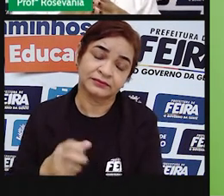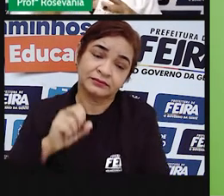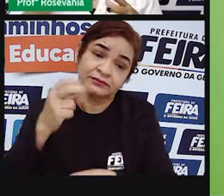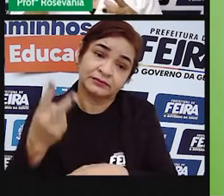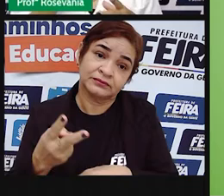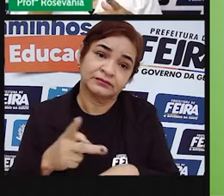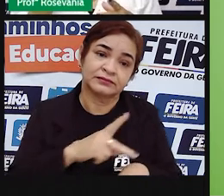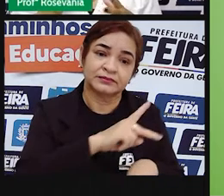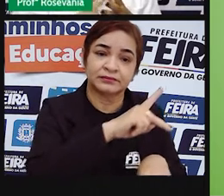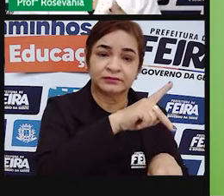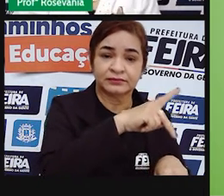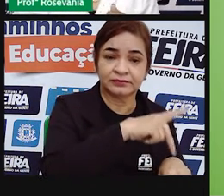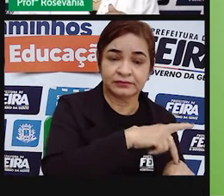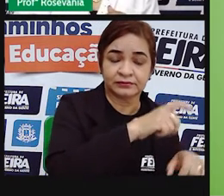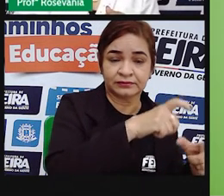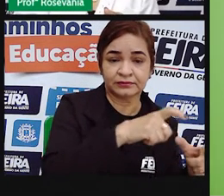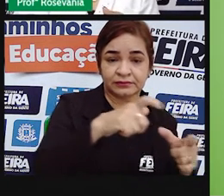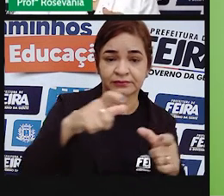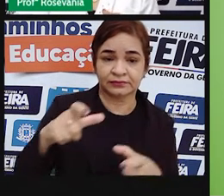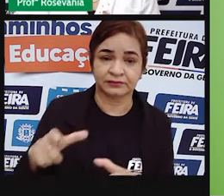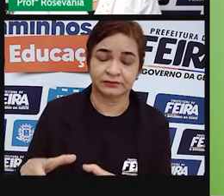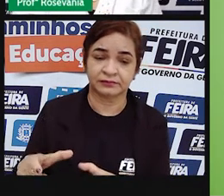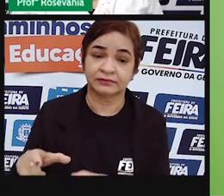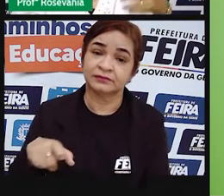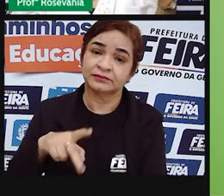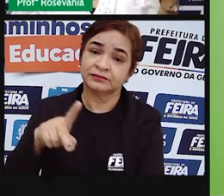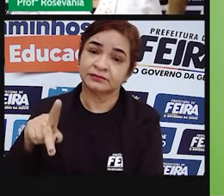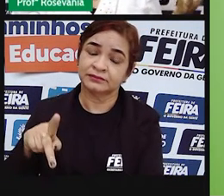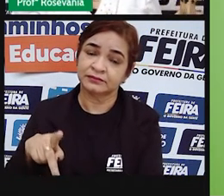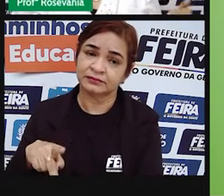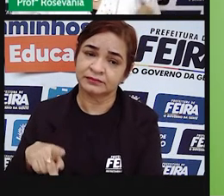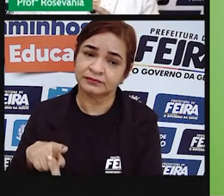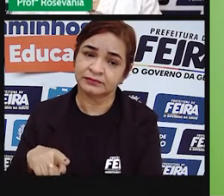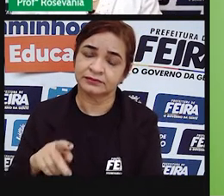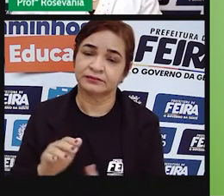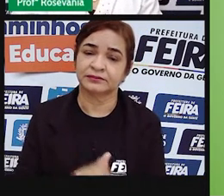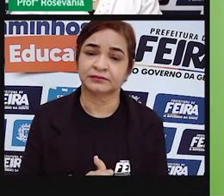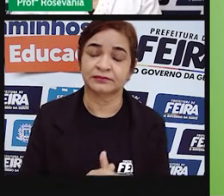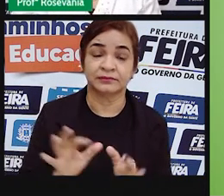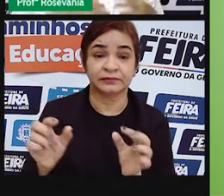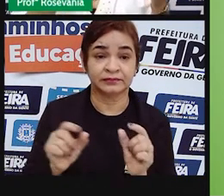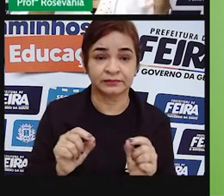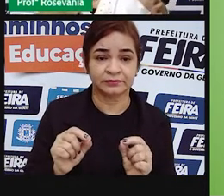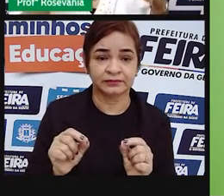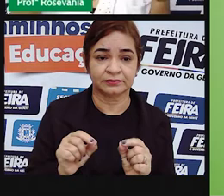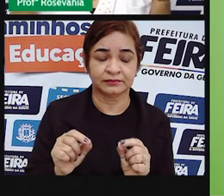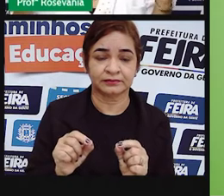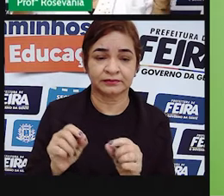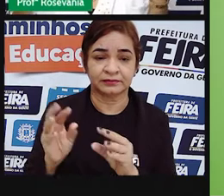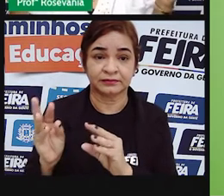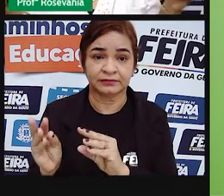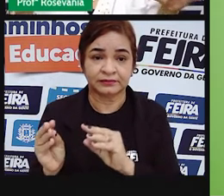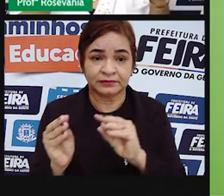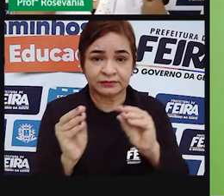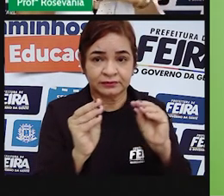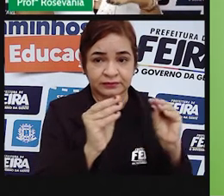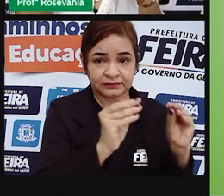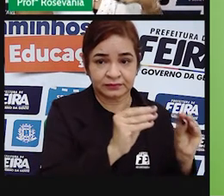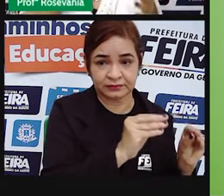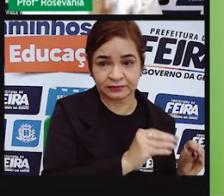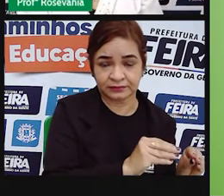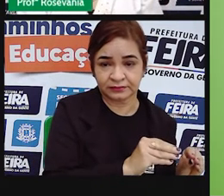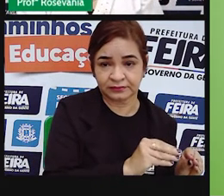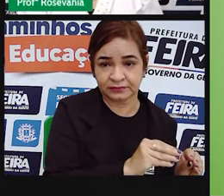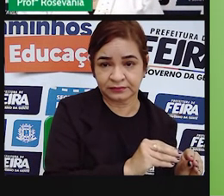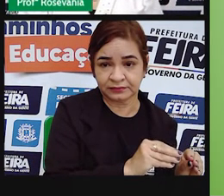e Existem duas formas de entender isso O que é o processo de saída que a gente chama de emigração